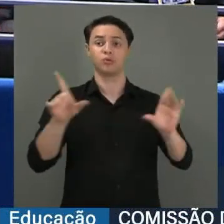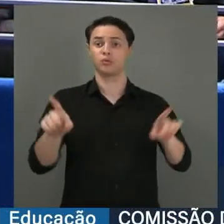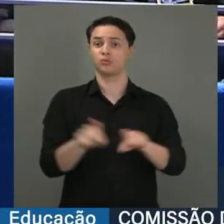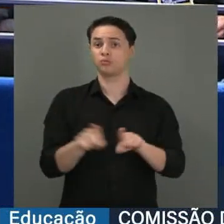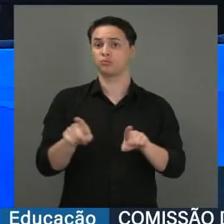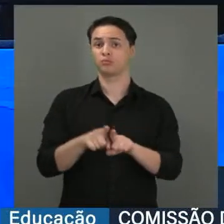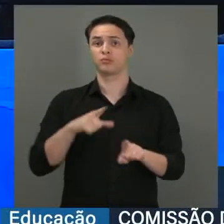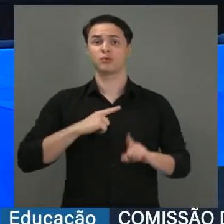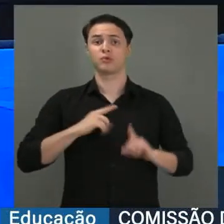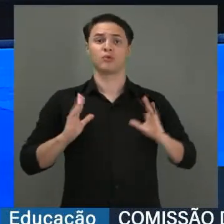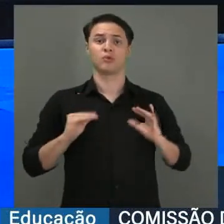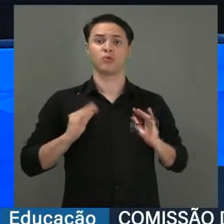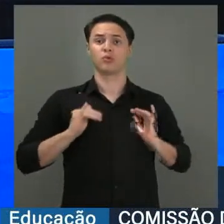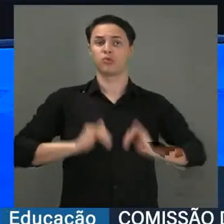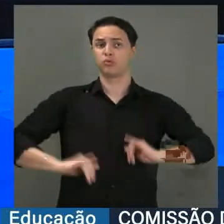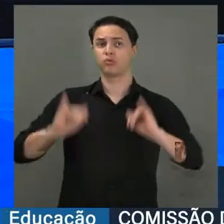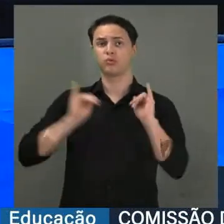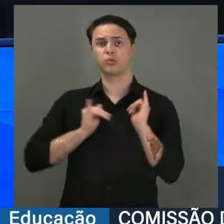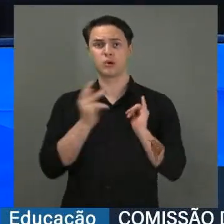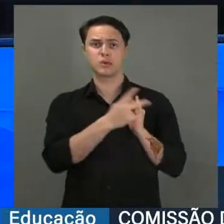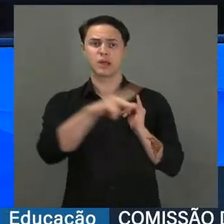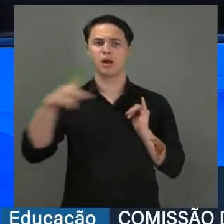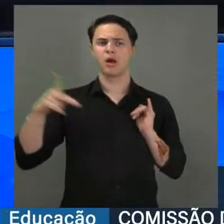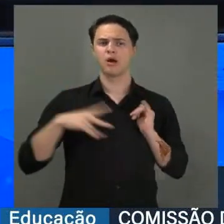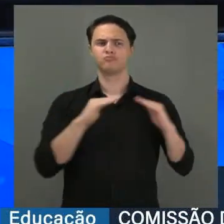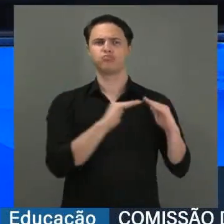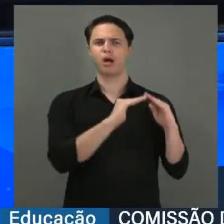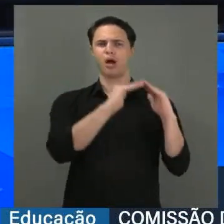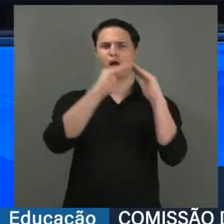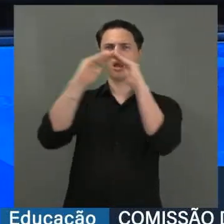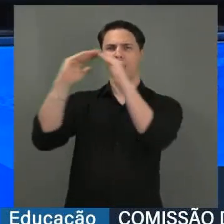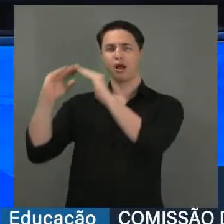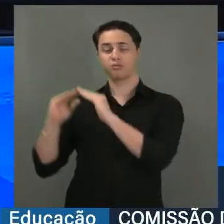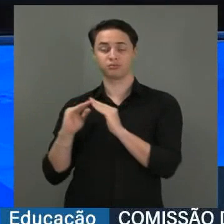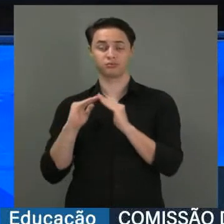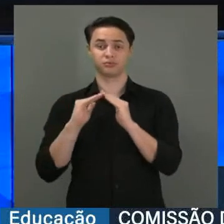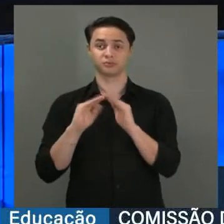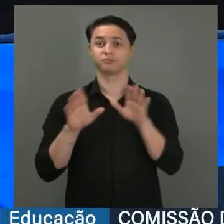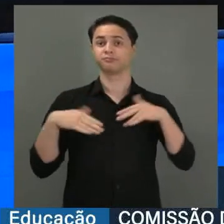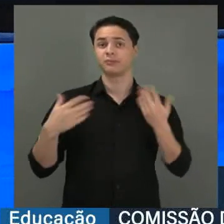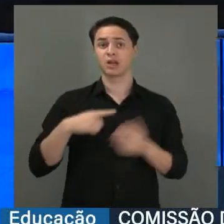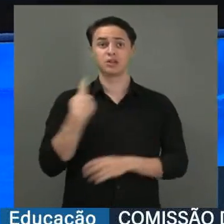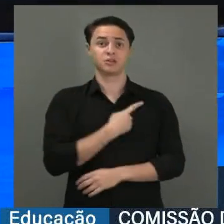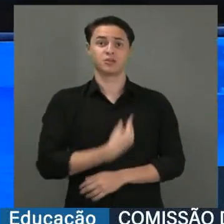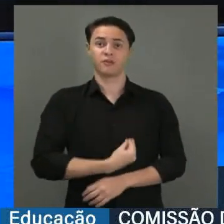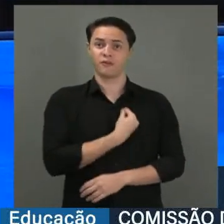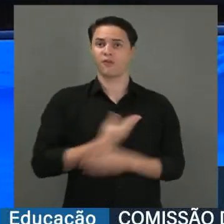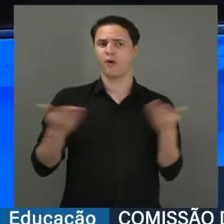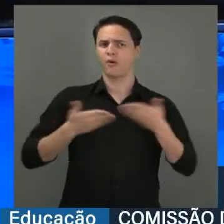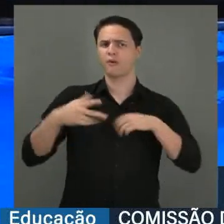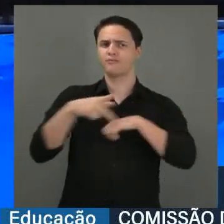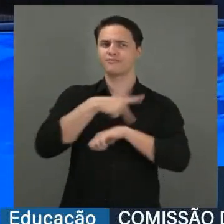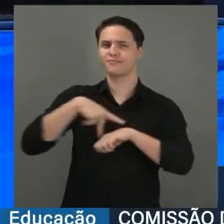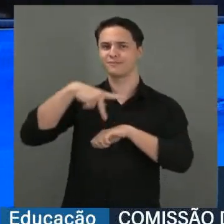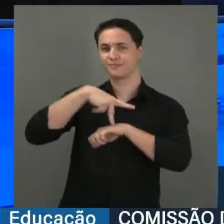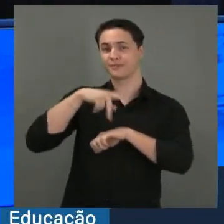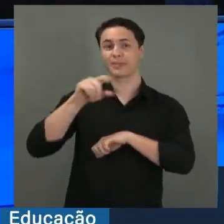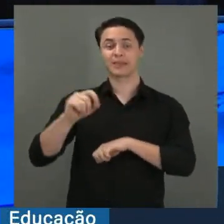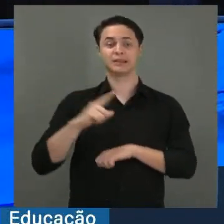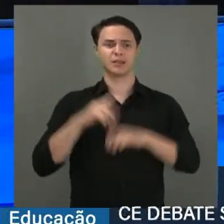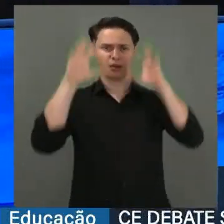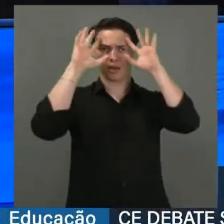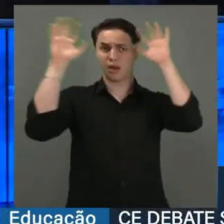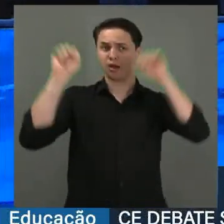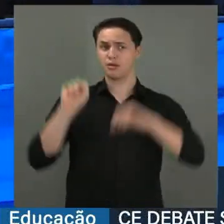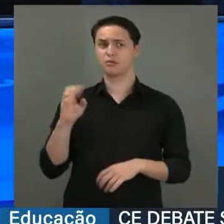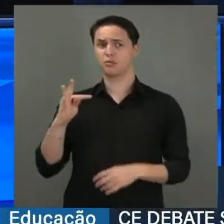no conforto de suas luxuosas mansões. Vivemos no país onde temos um Supremo que